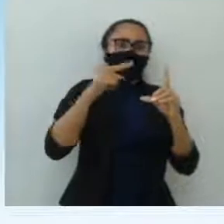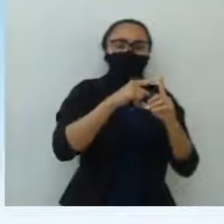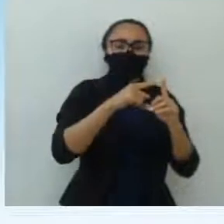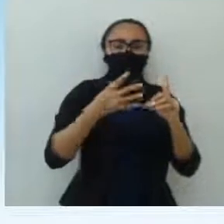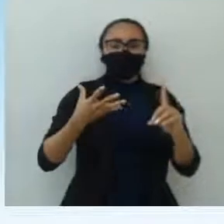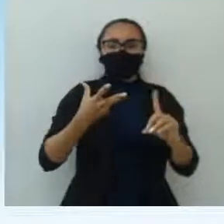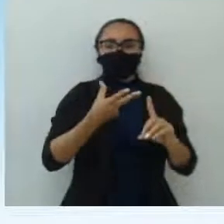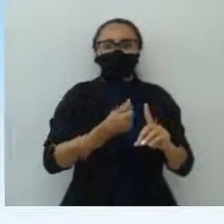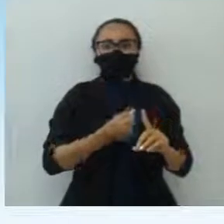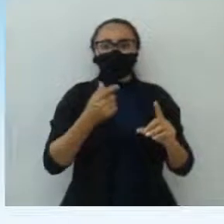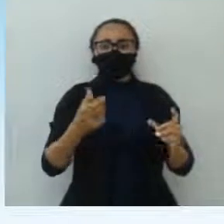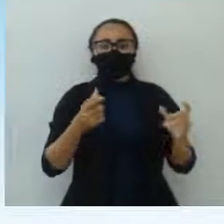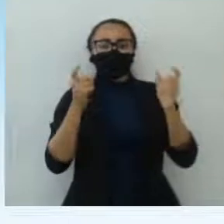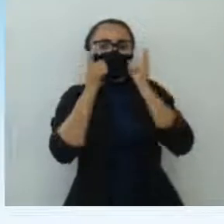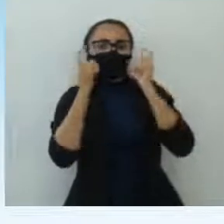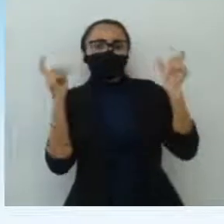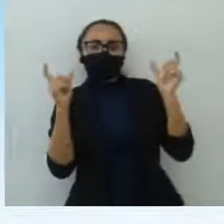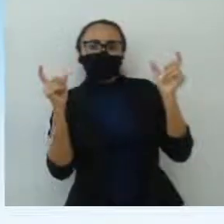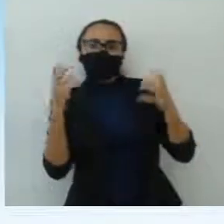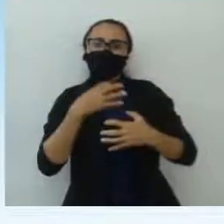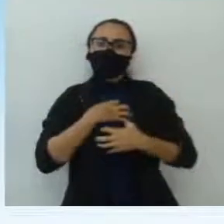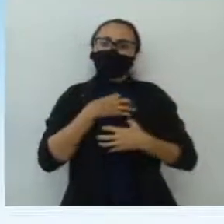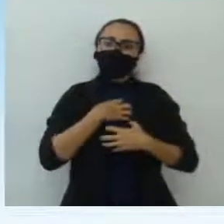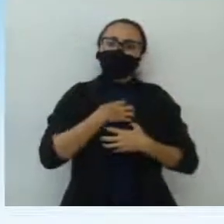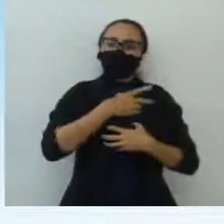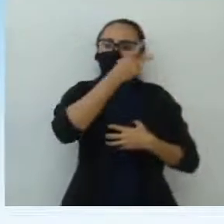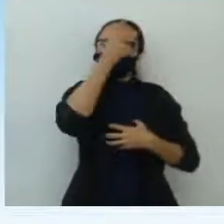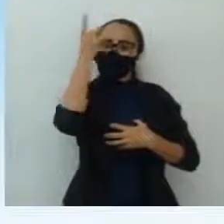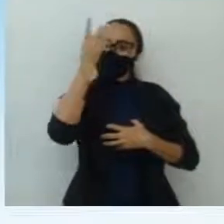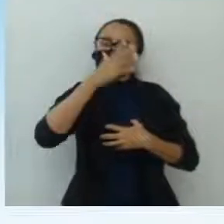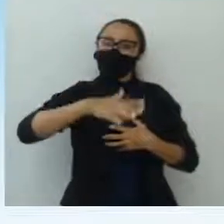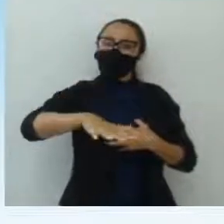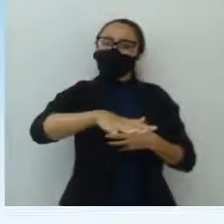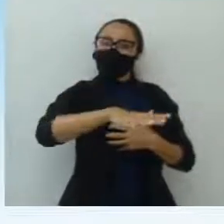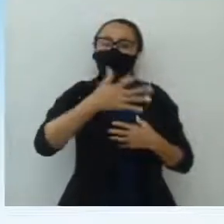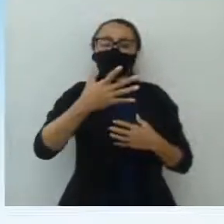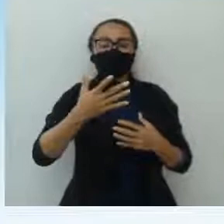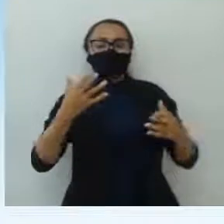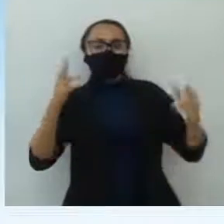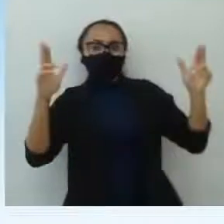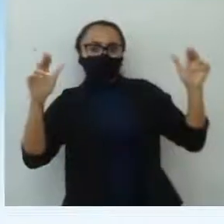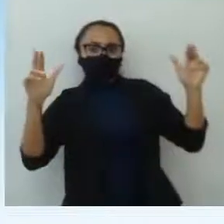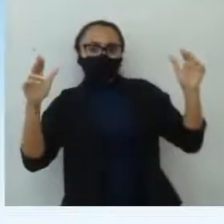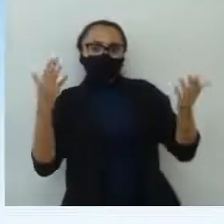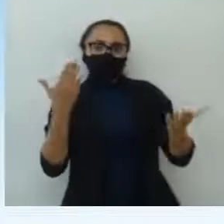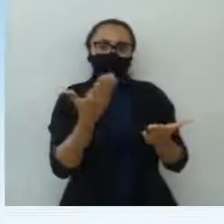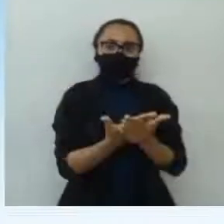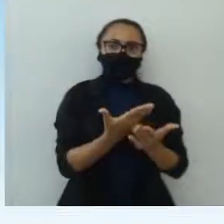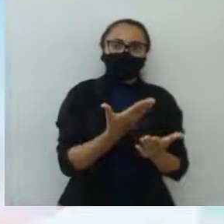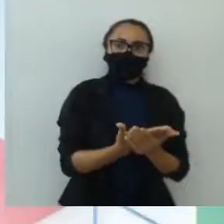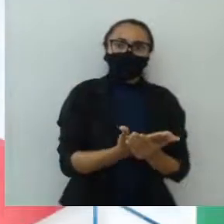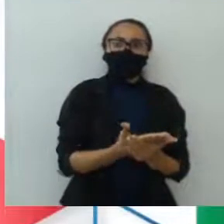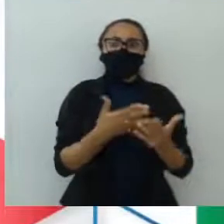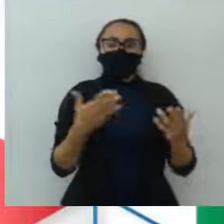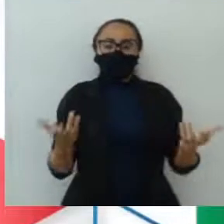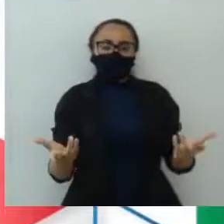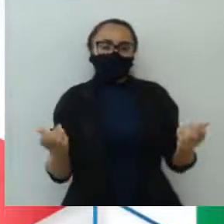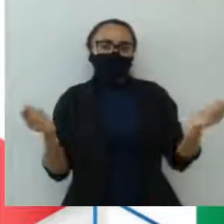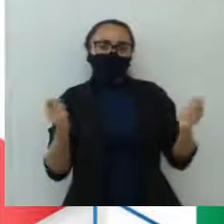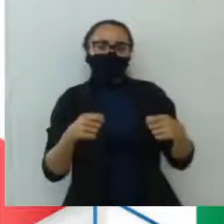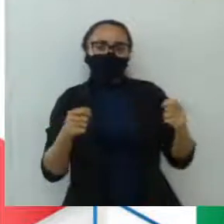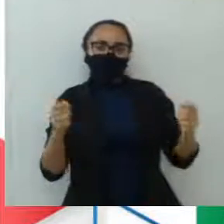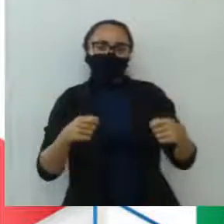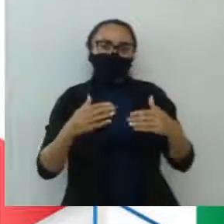teatral, despertar sentimentos no público. Na aula de hoje nós vamos ver o teatro e suas possibilidades a partir